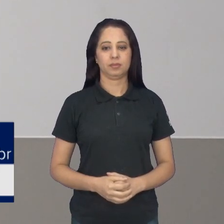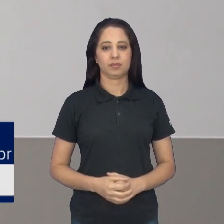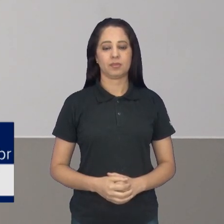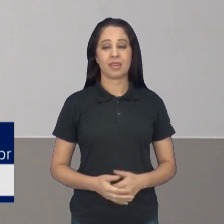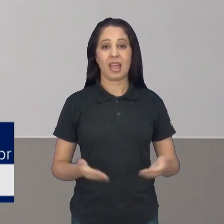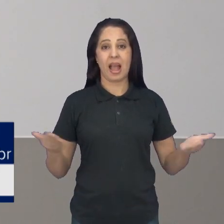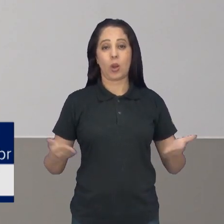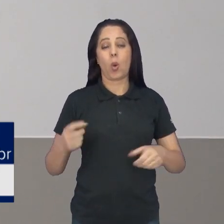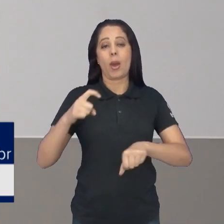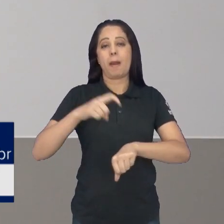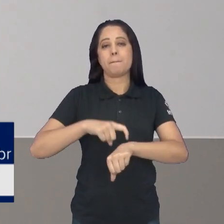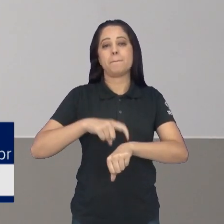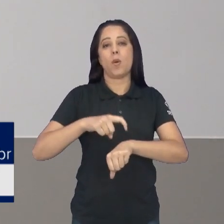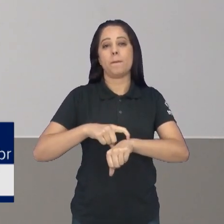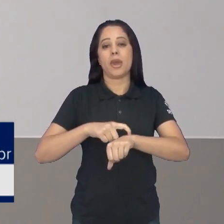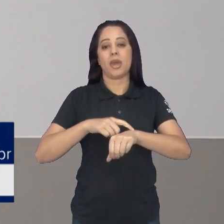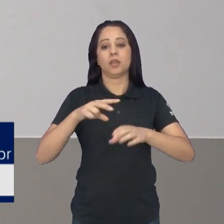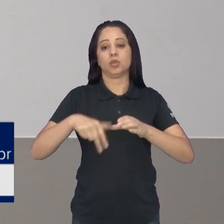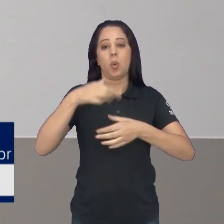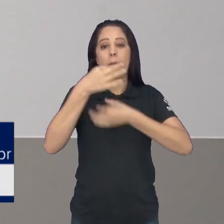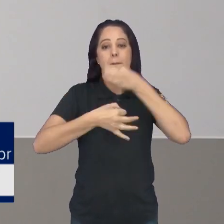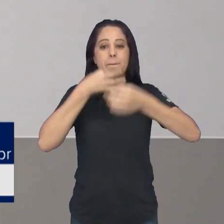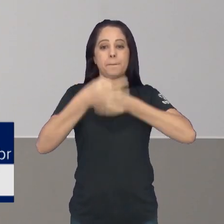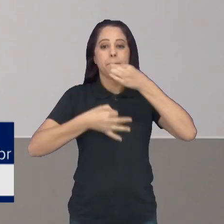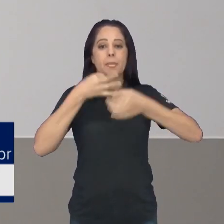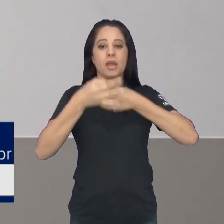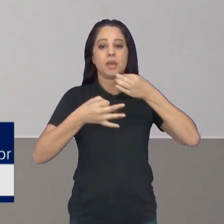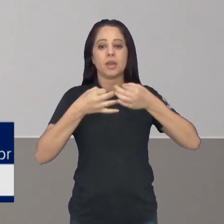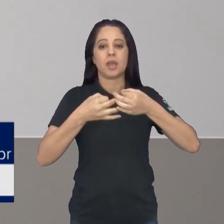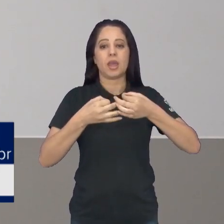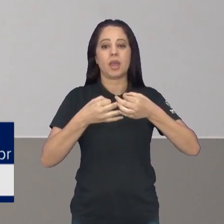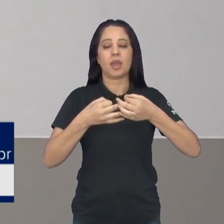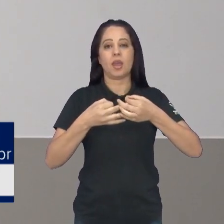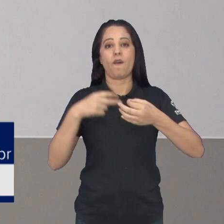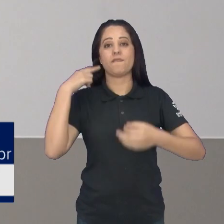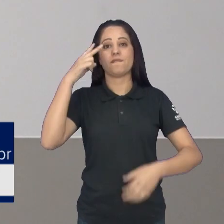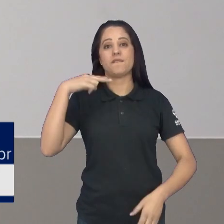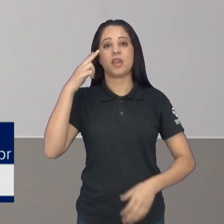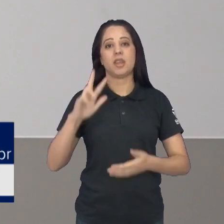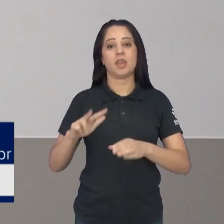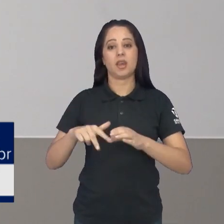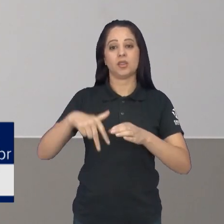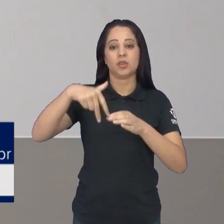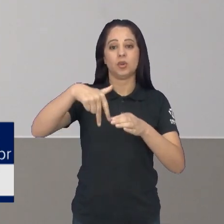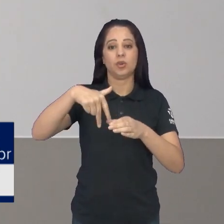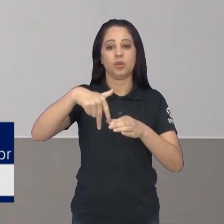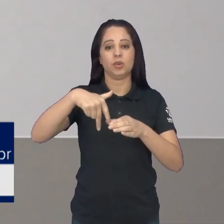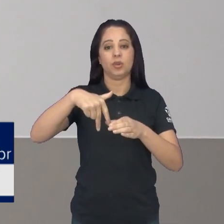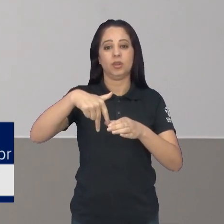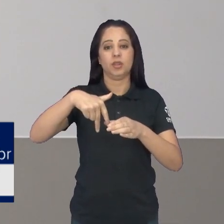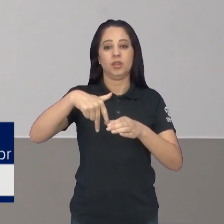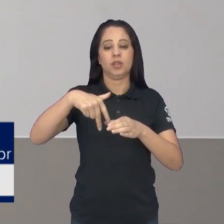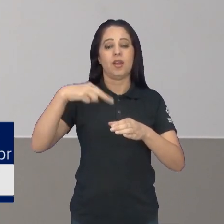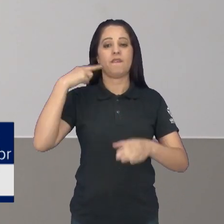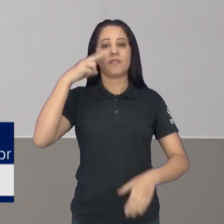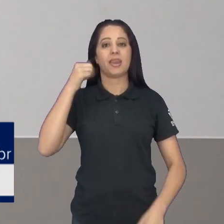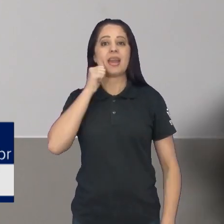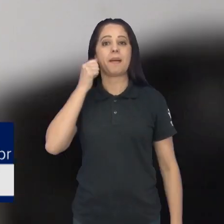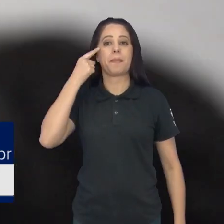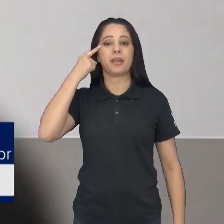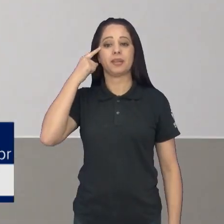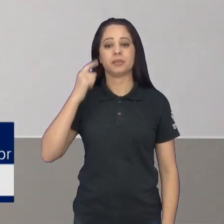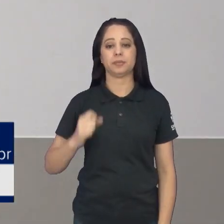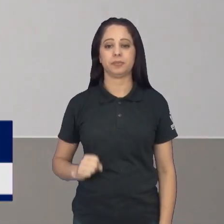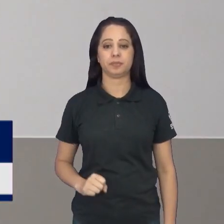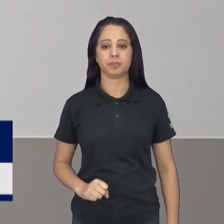ao grande expediente. Senhor presidente, antes, primeiro vereador escrito para falar no grande expediente, a vereadora Amélia